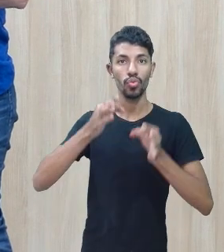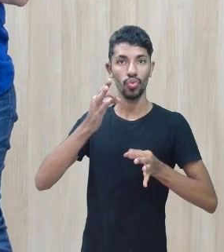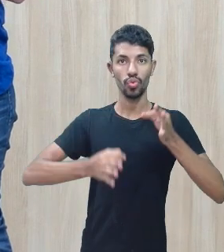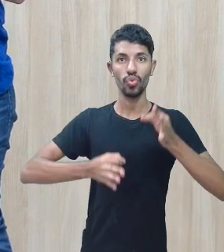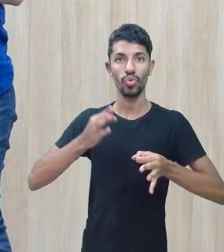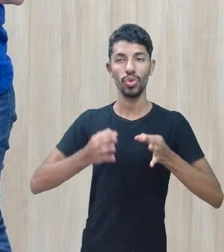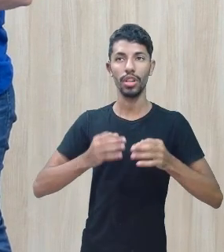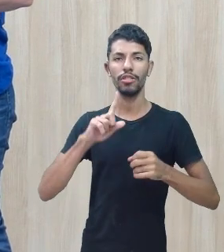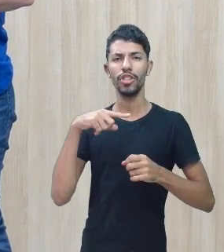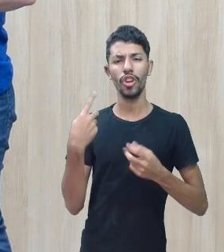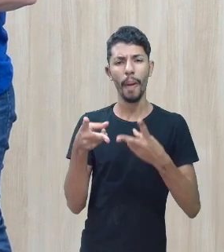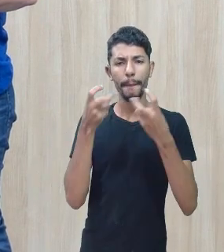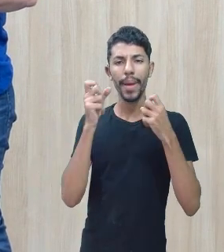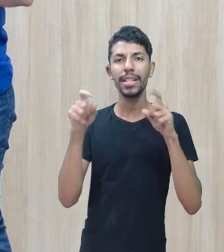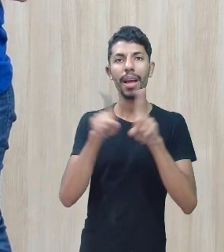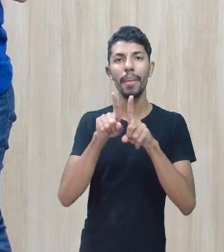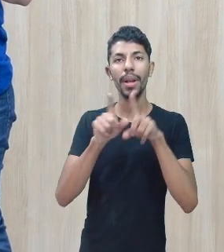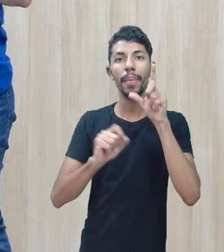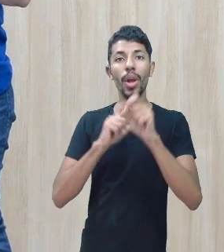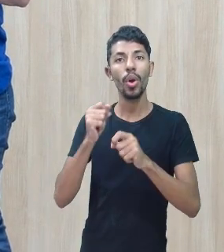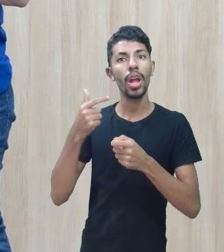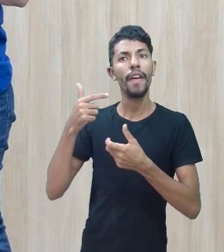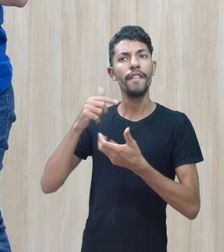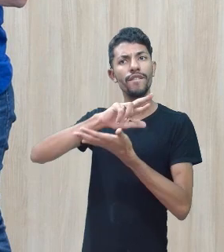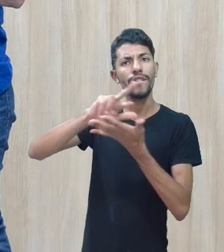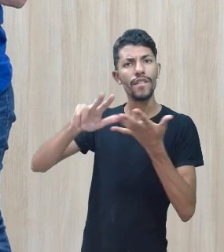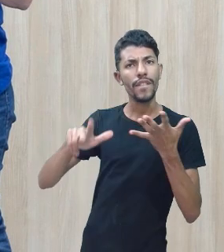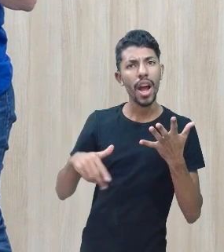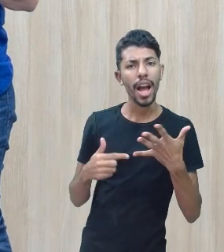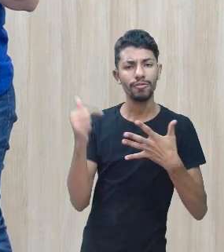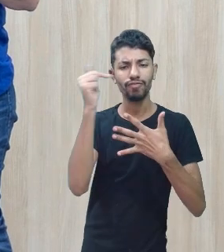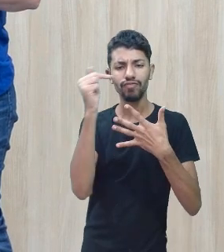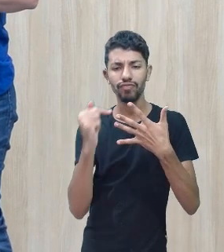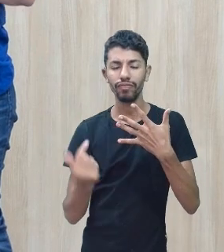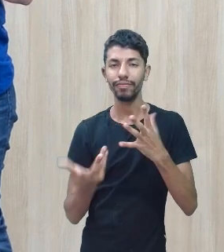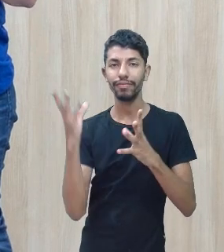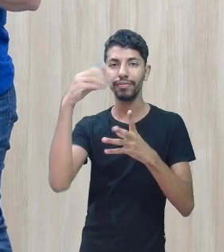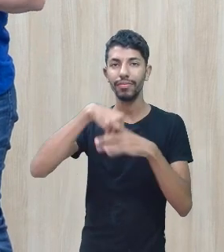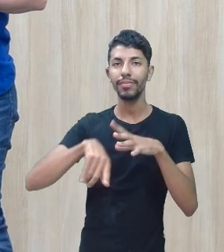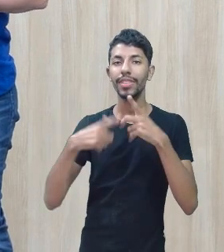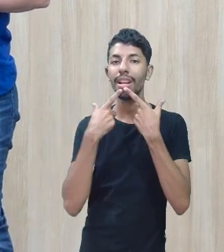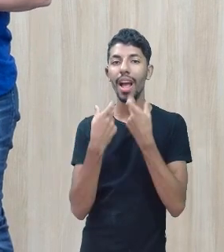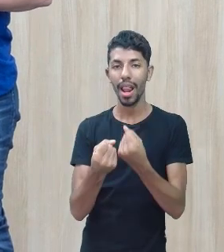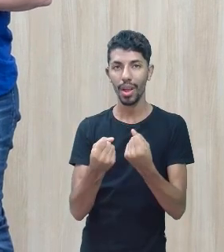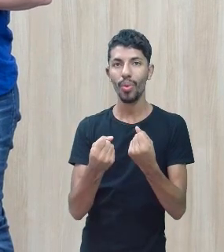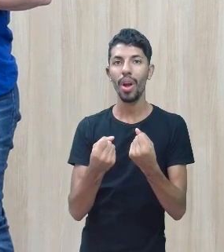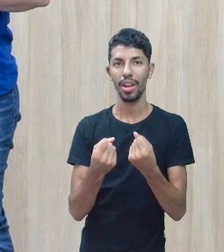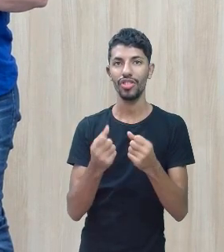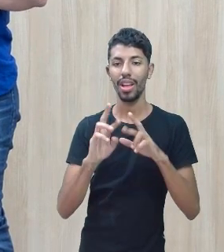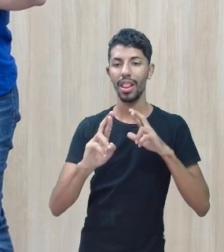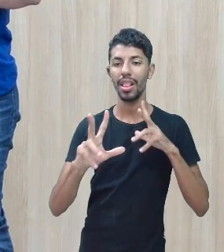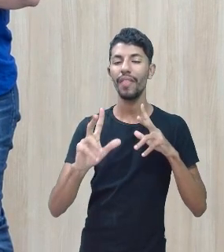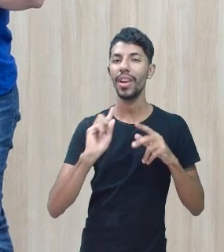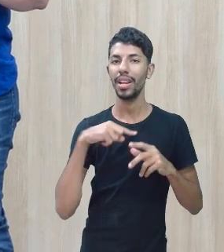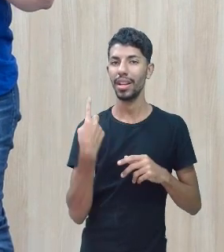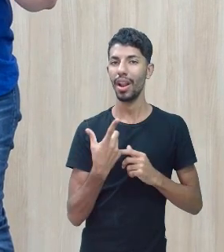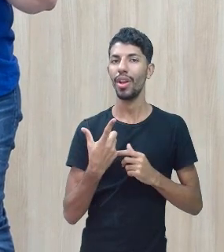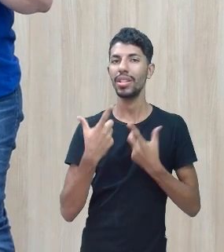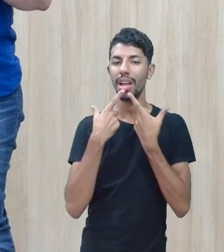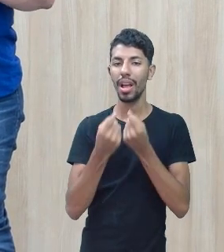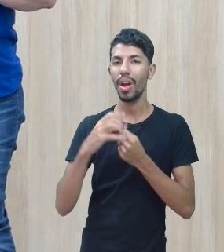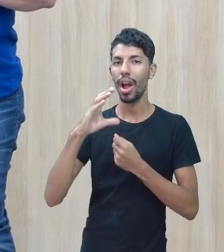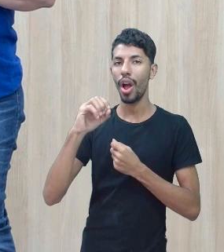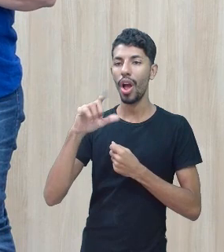elementos dentro dessa linguagem que diferencia da nossa linguagem coloquial. Quando estamos escrevendo